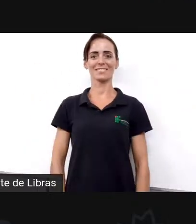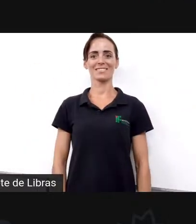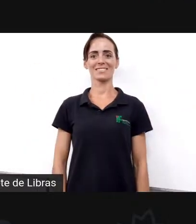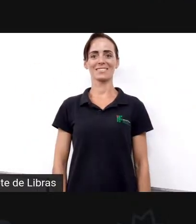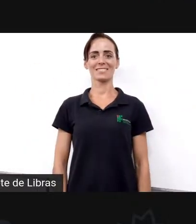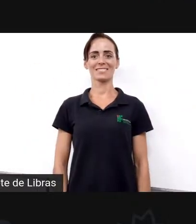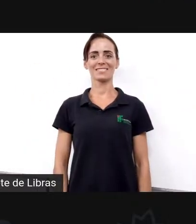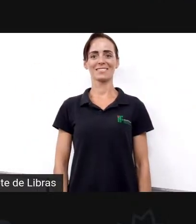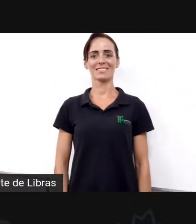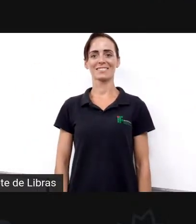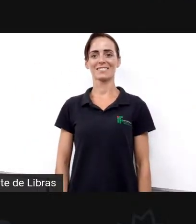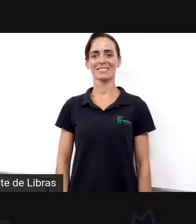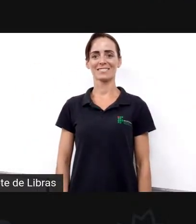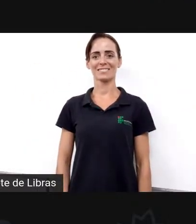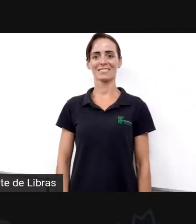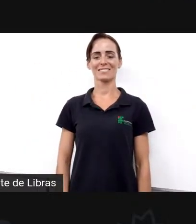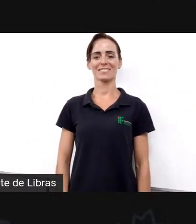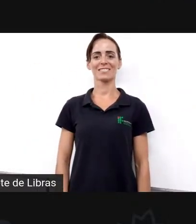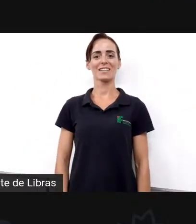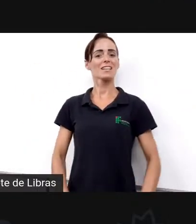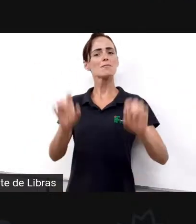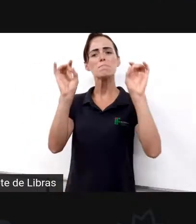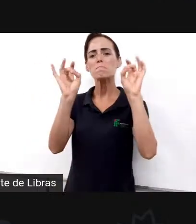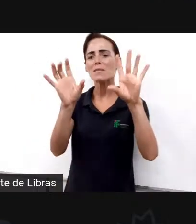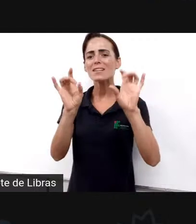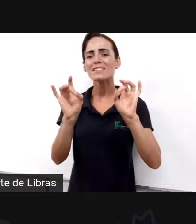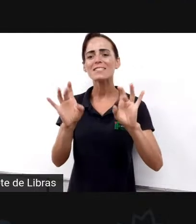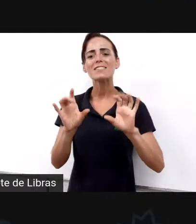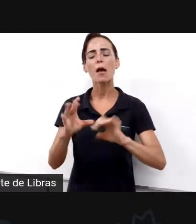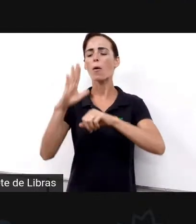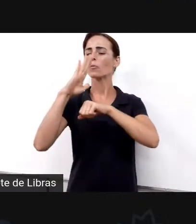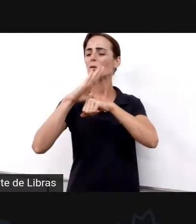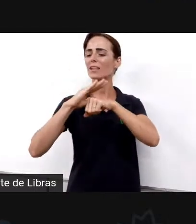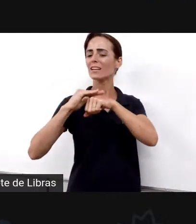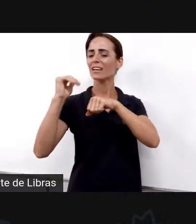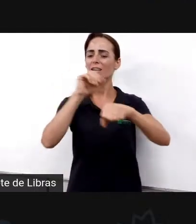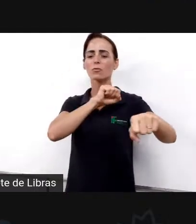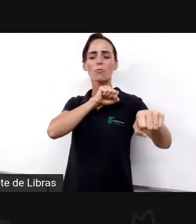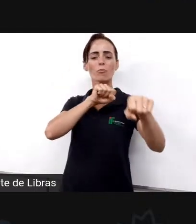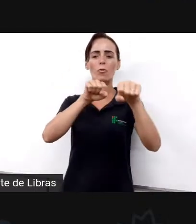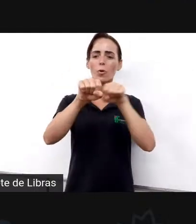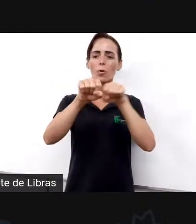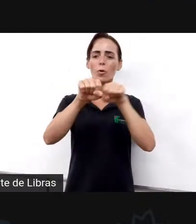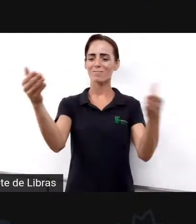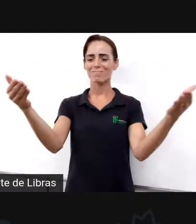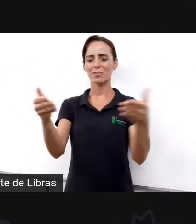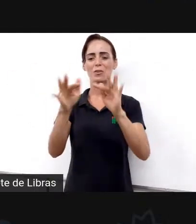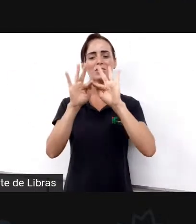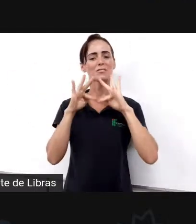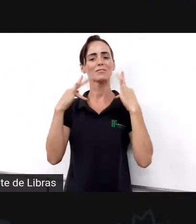as grandes estrelas desta noite. Nossos queridos formandos e seus familiares.